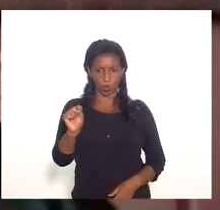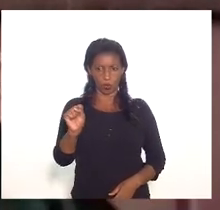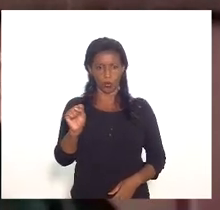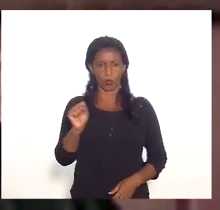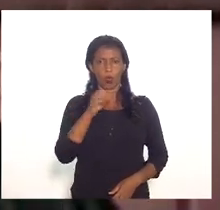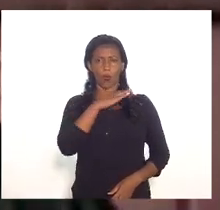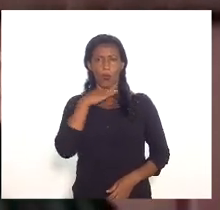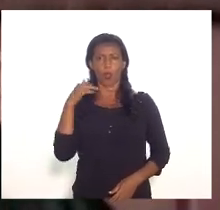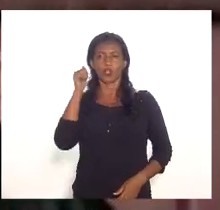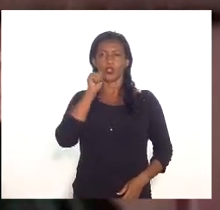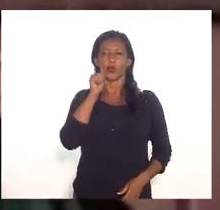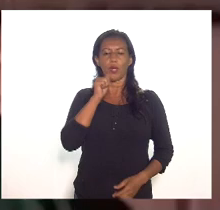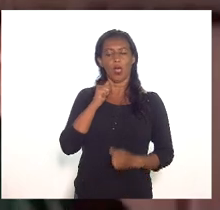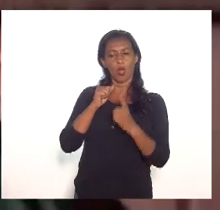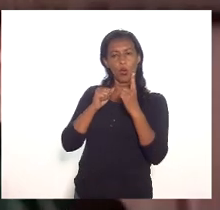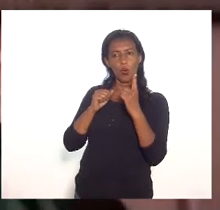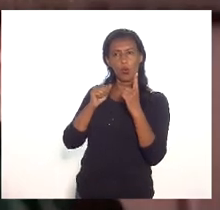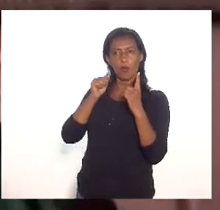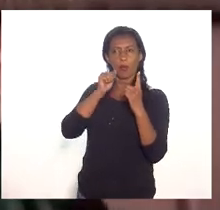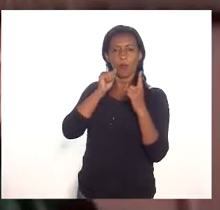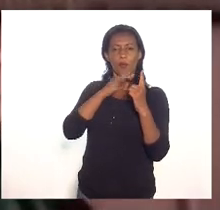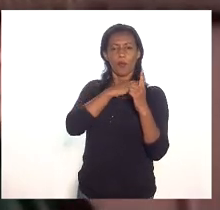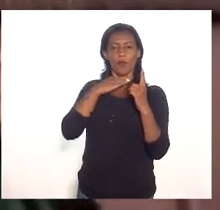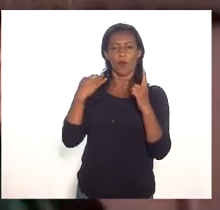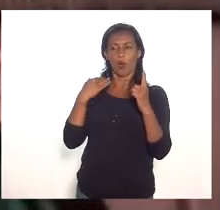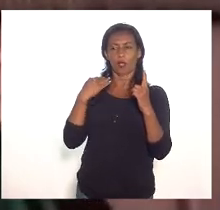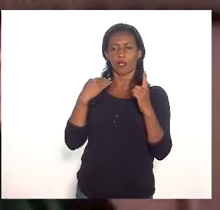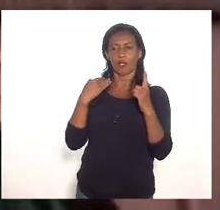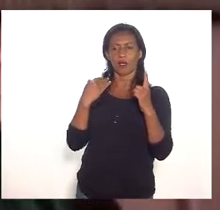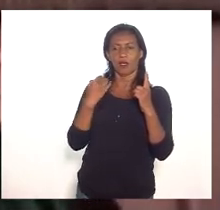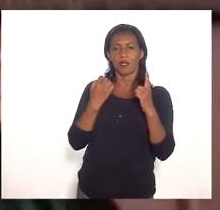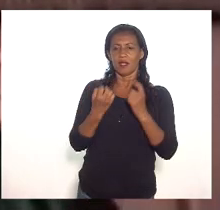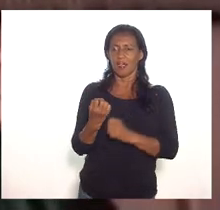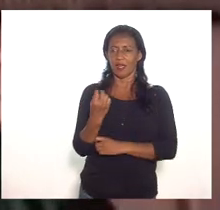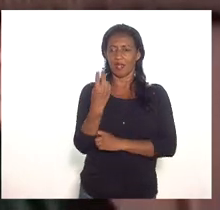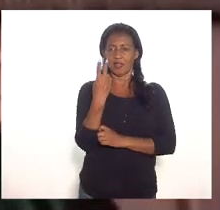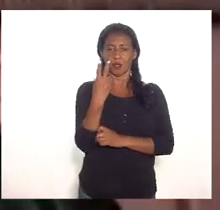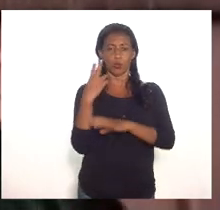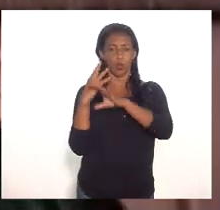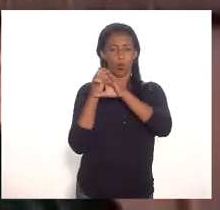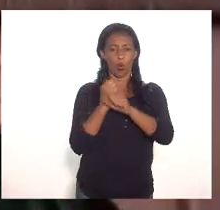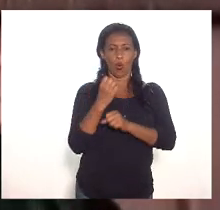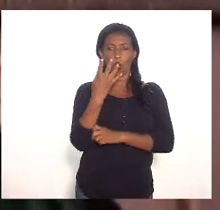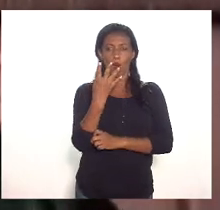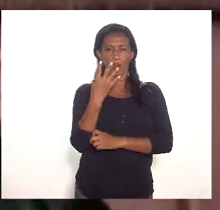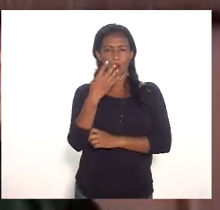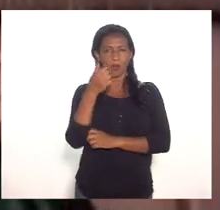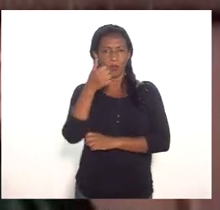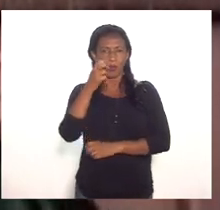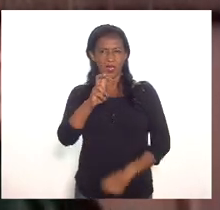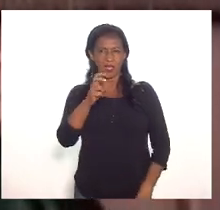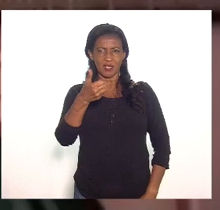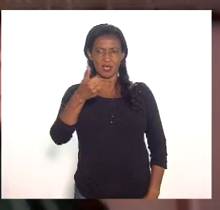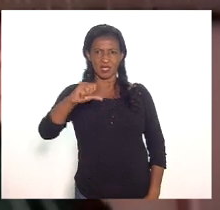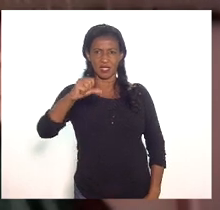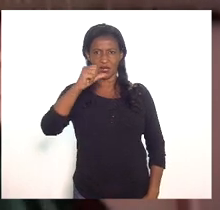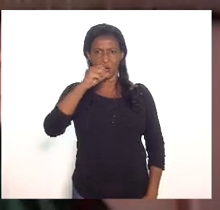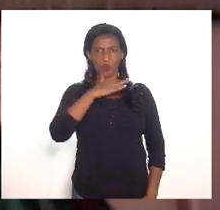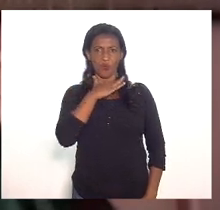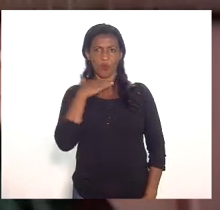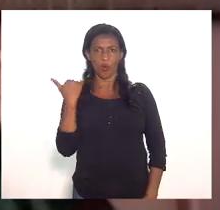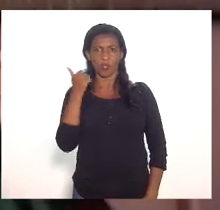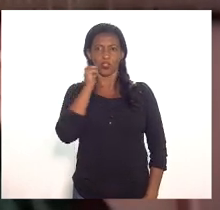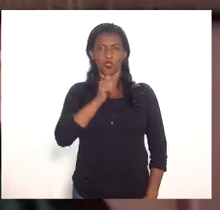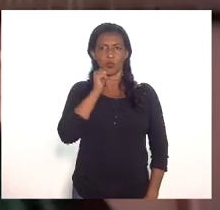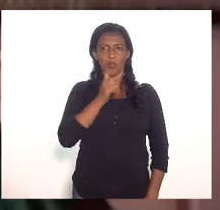foi assassinada no Brasil e a cada duas, totalizando 4.519 vítimas de feminicídio.